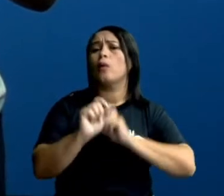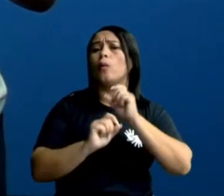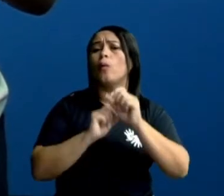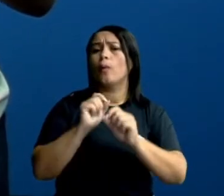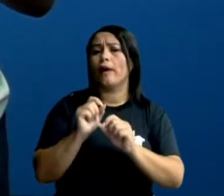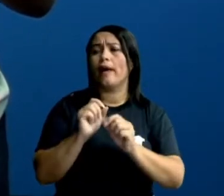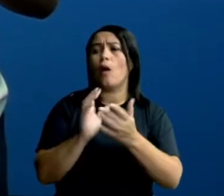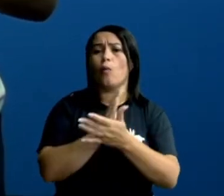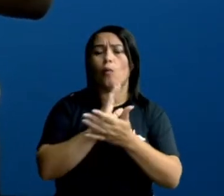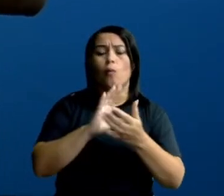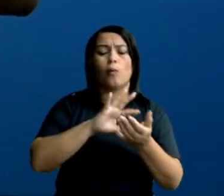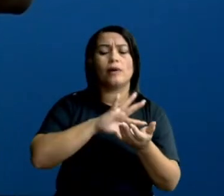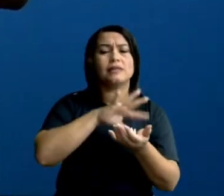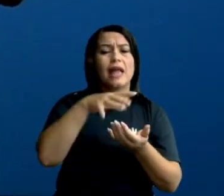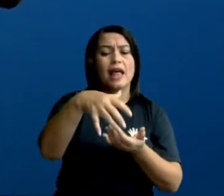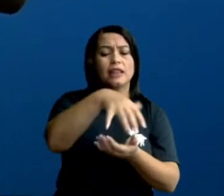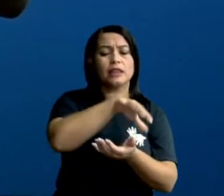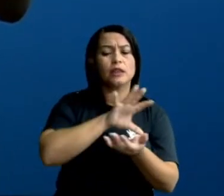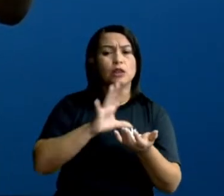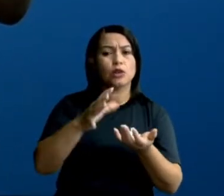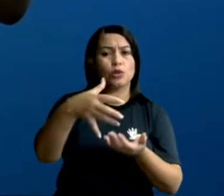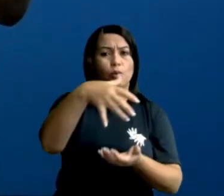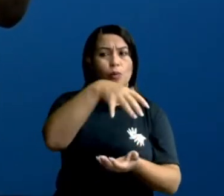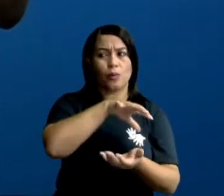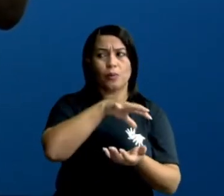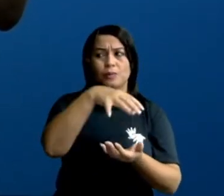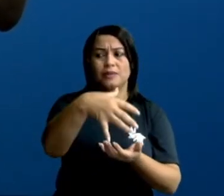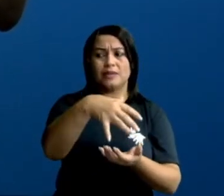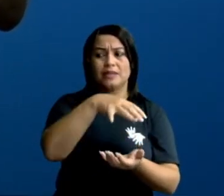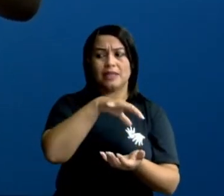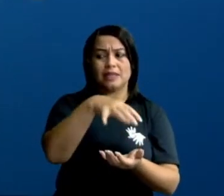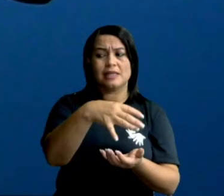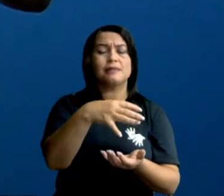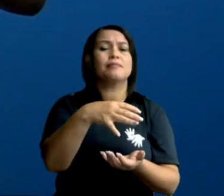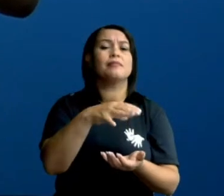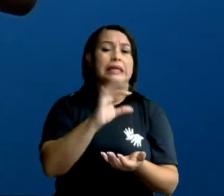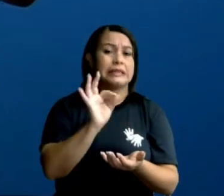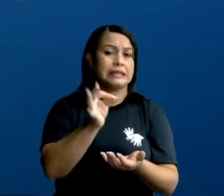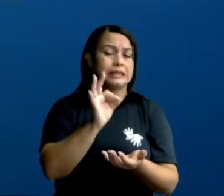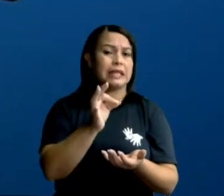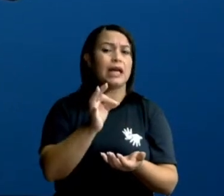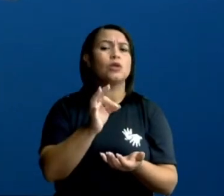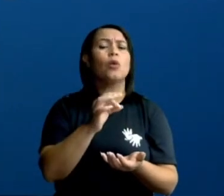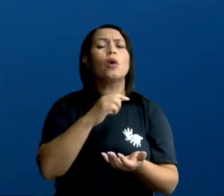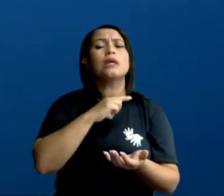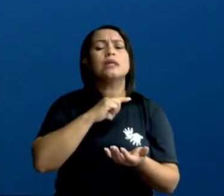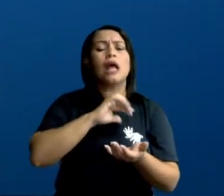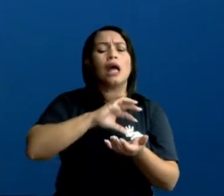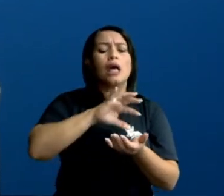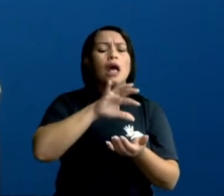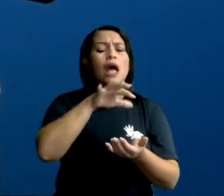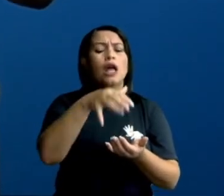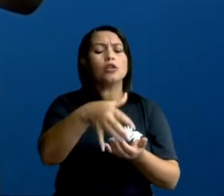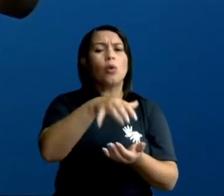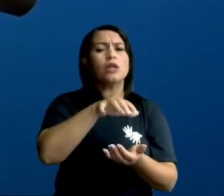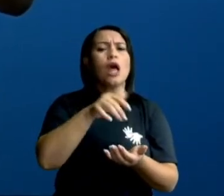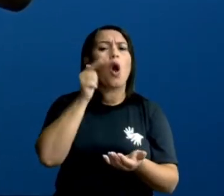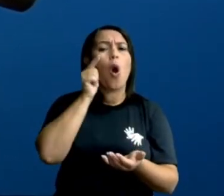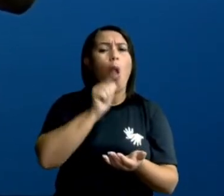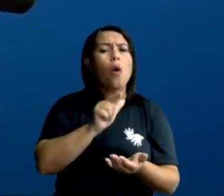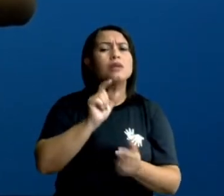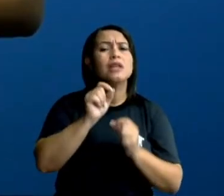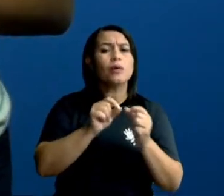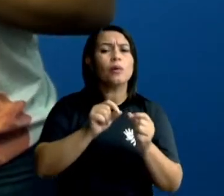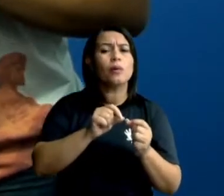ser redondas, tá certo? Que tem uma forma circular e que elas conseguem rodar,